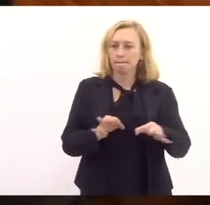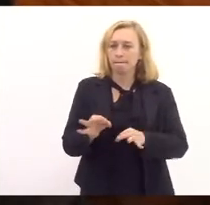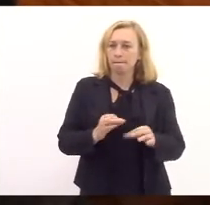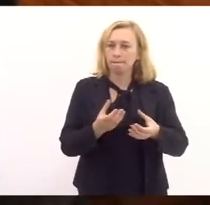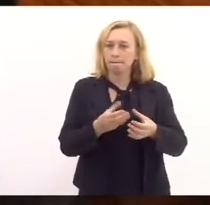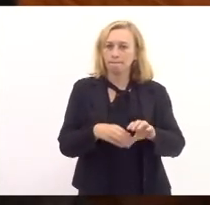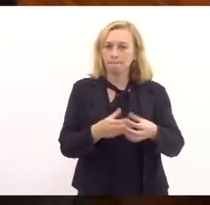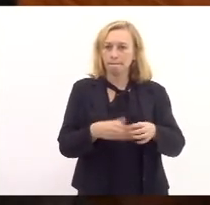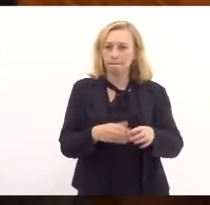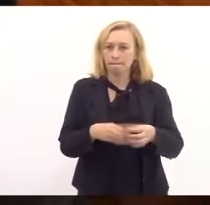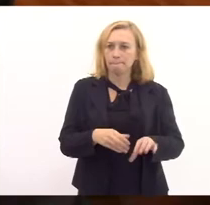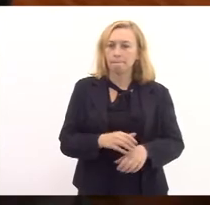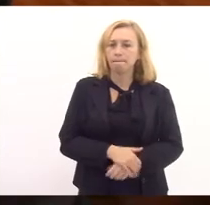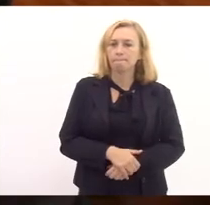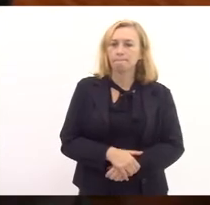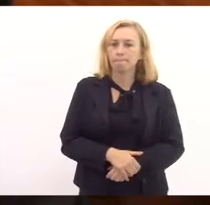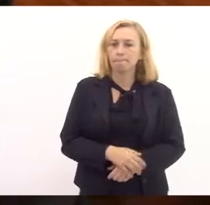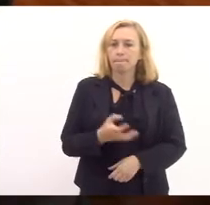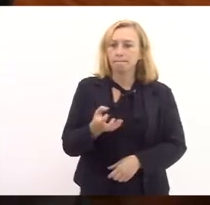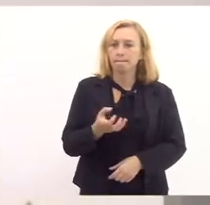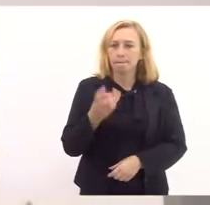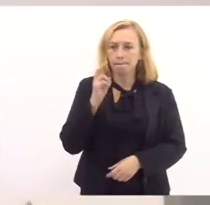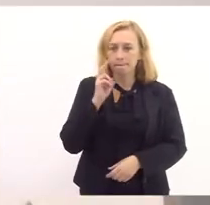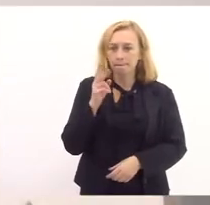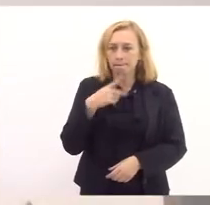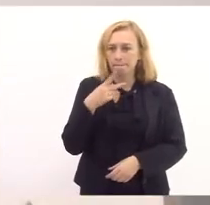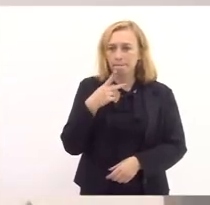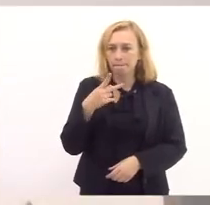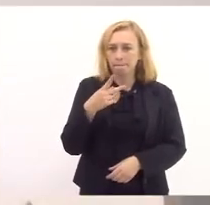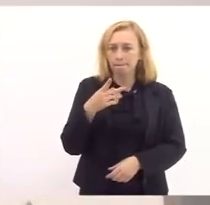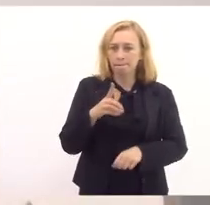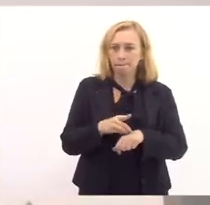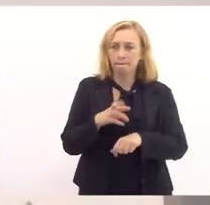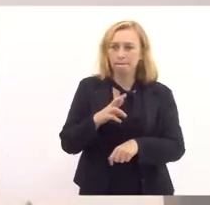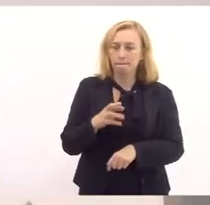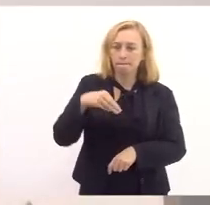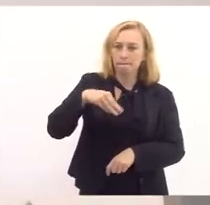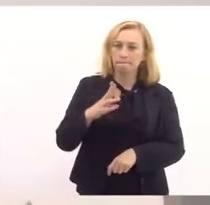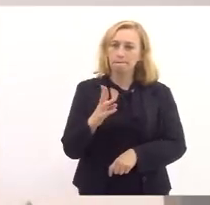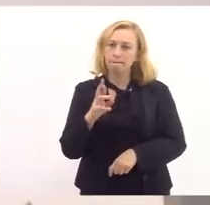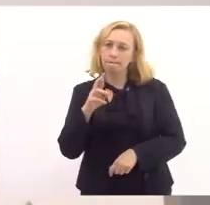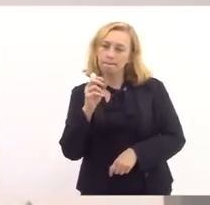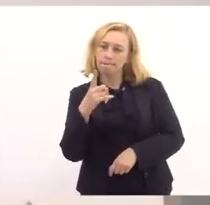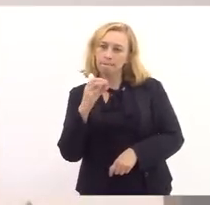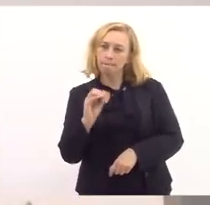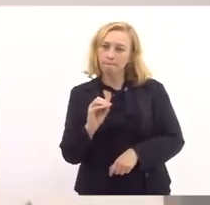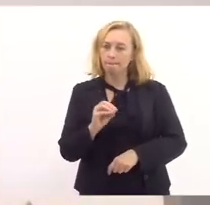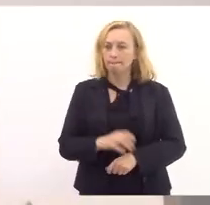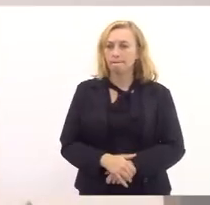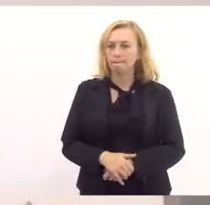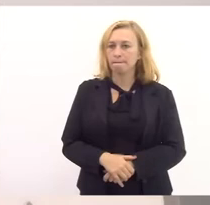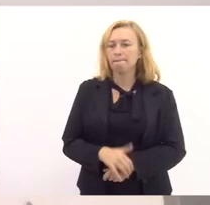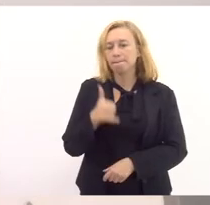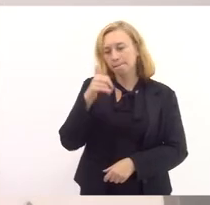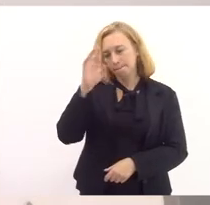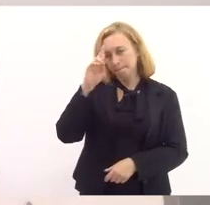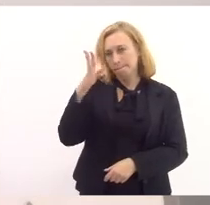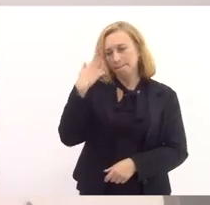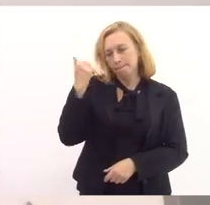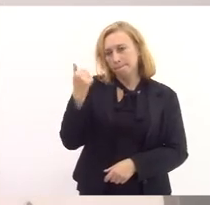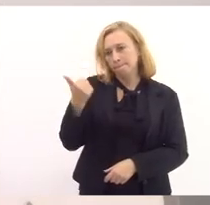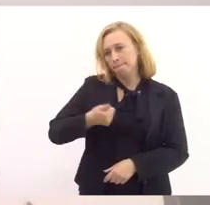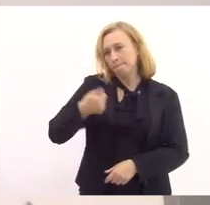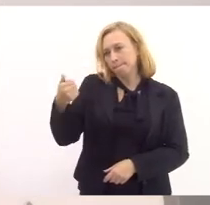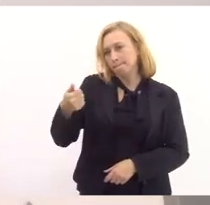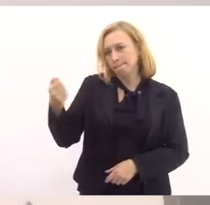público. Eu queria só observar, doutor Murilo, o seguinte. O senhor sabe, tão bem quanto eu,